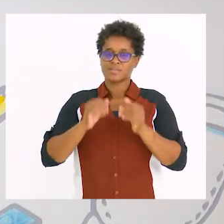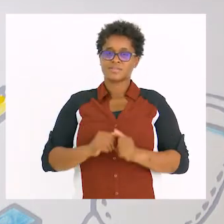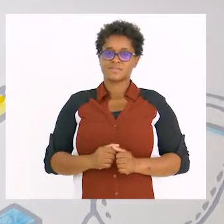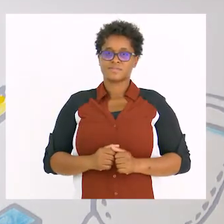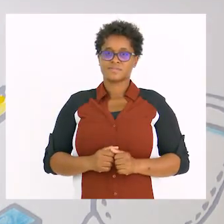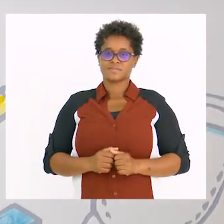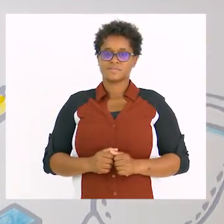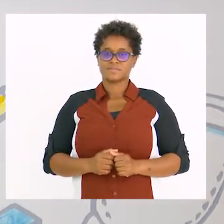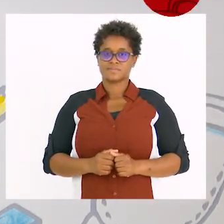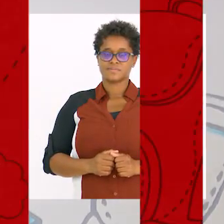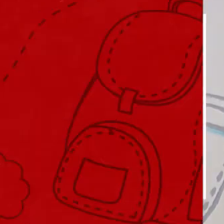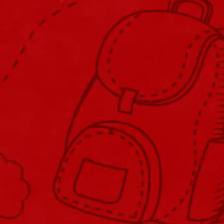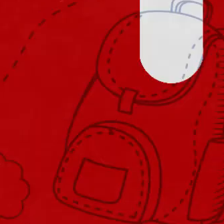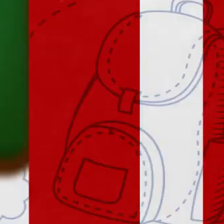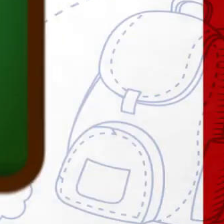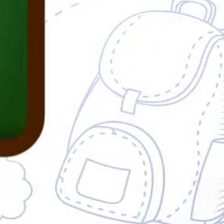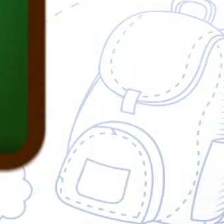casa.